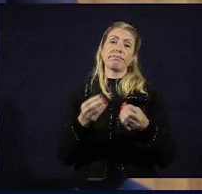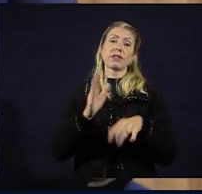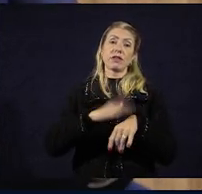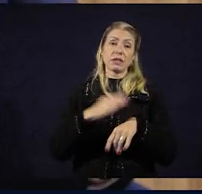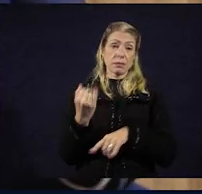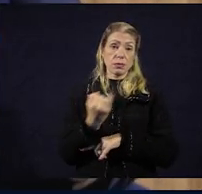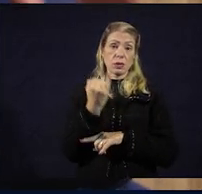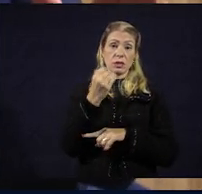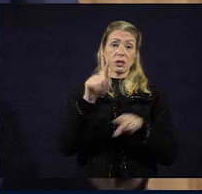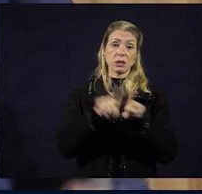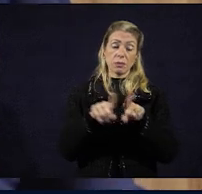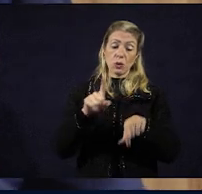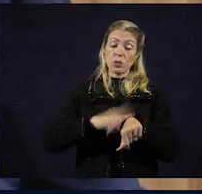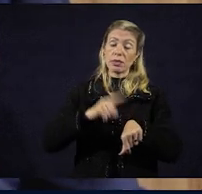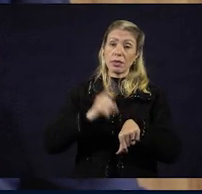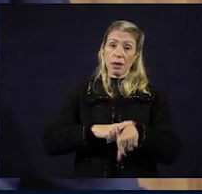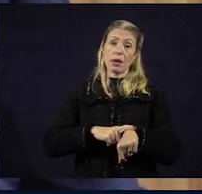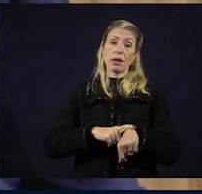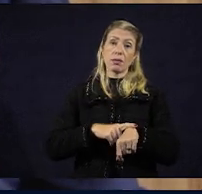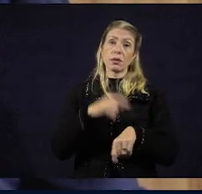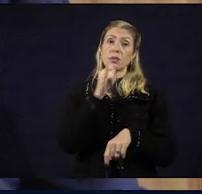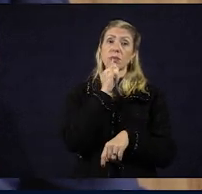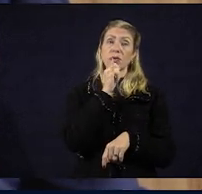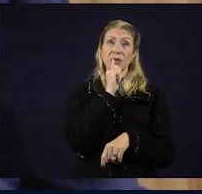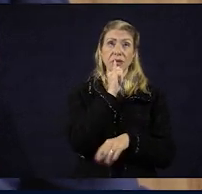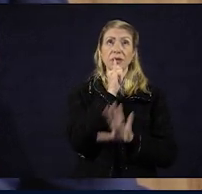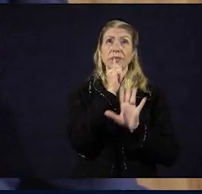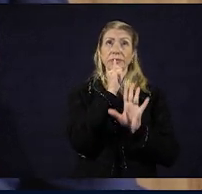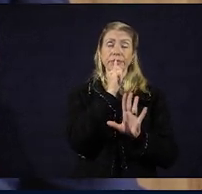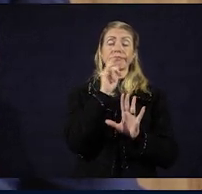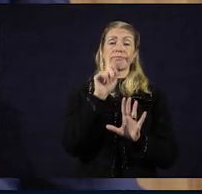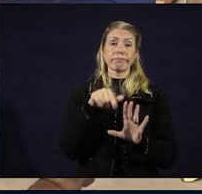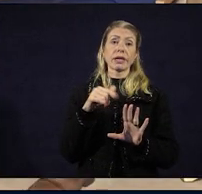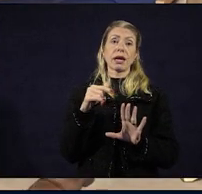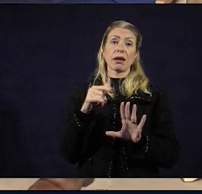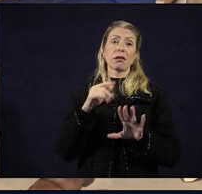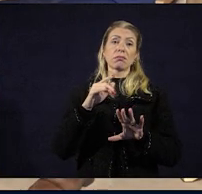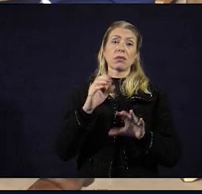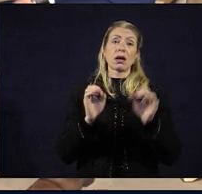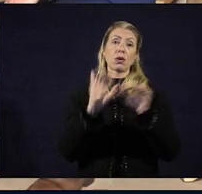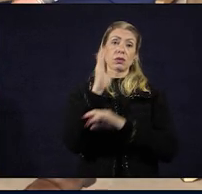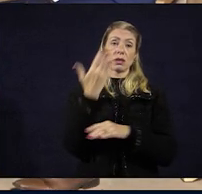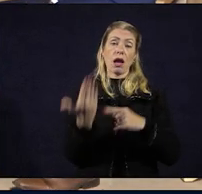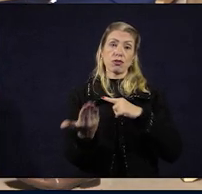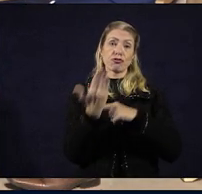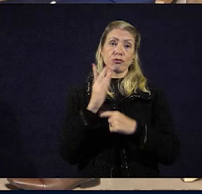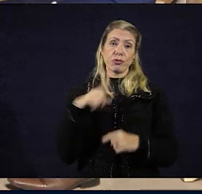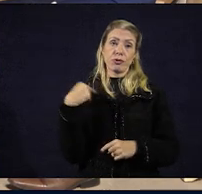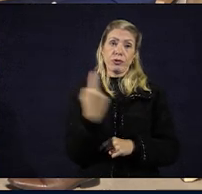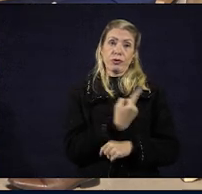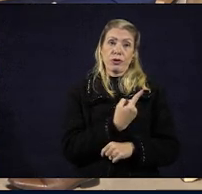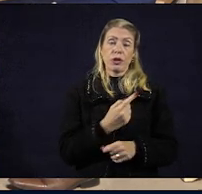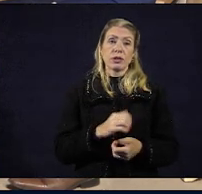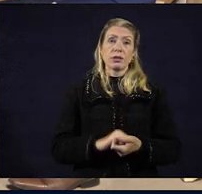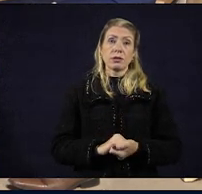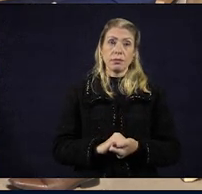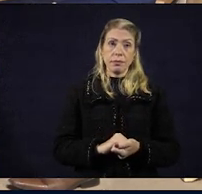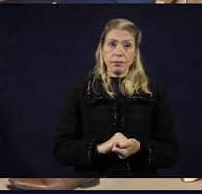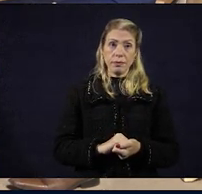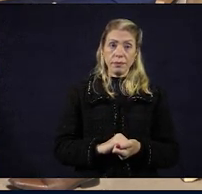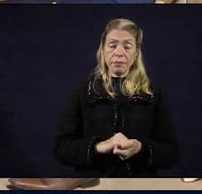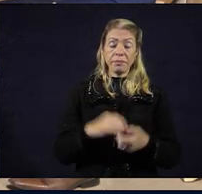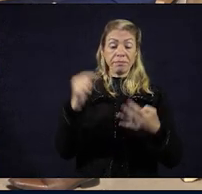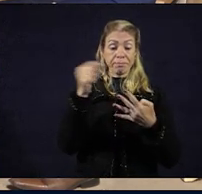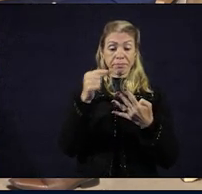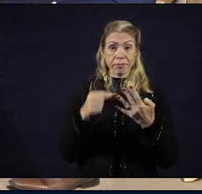acertar o time é um grande é um grande feito eu acho que esse ponto da educação